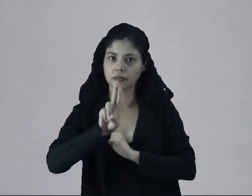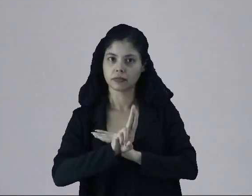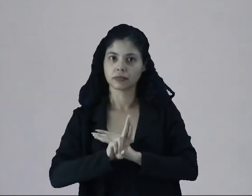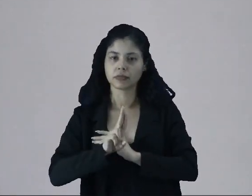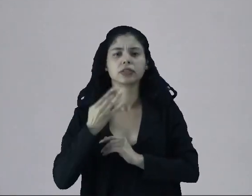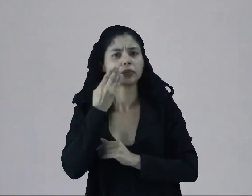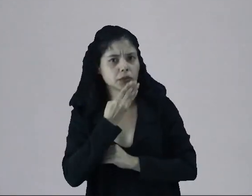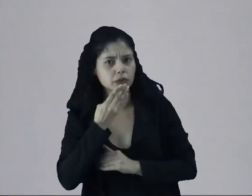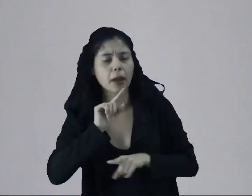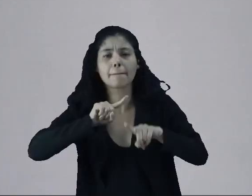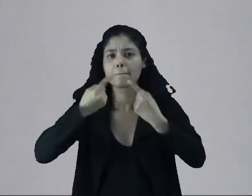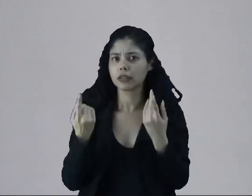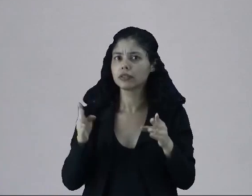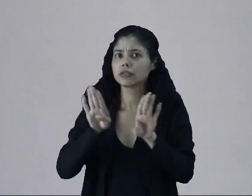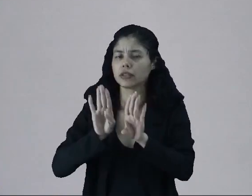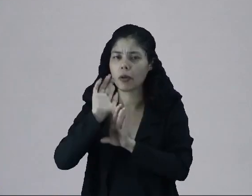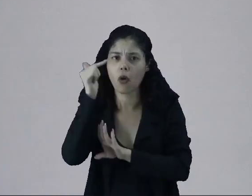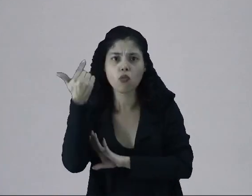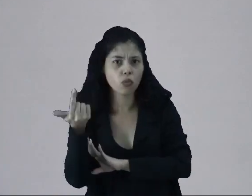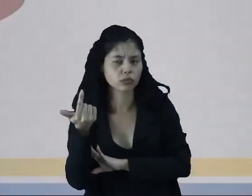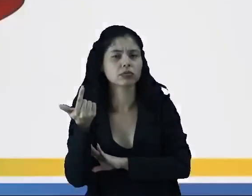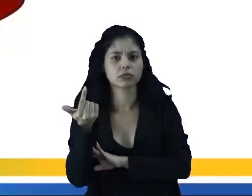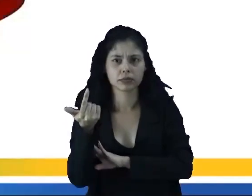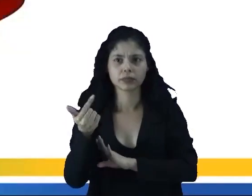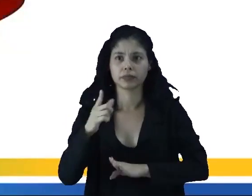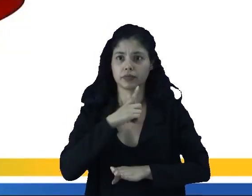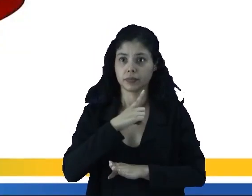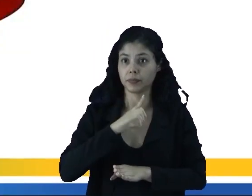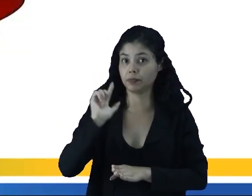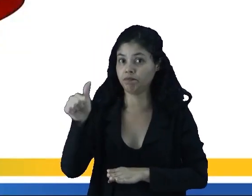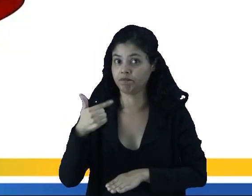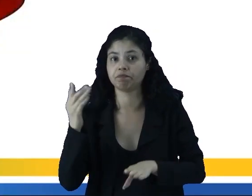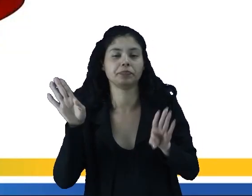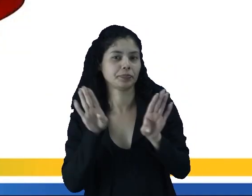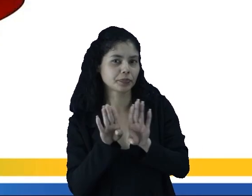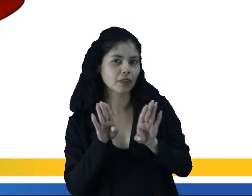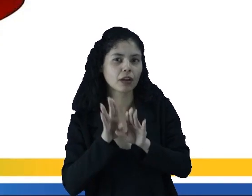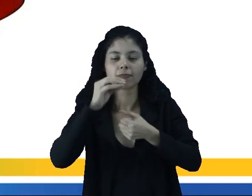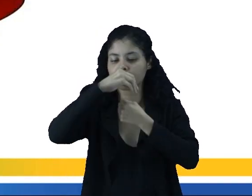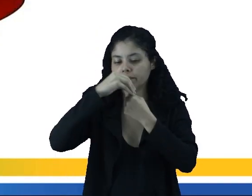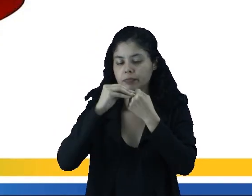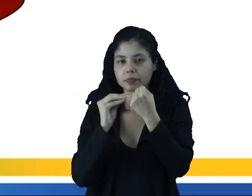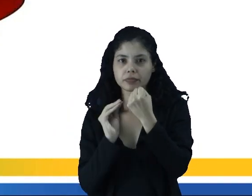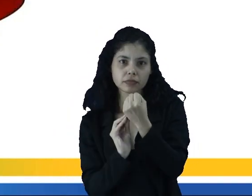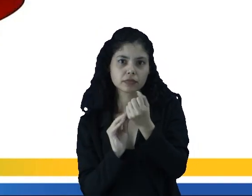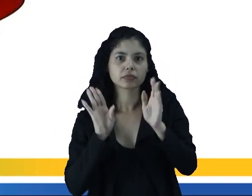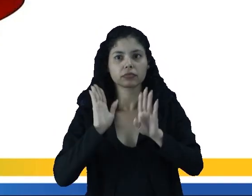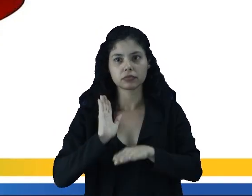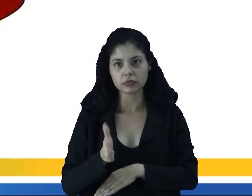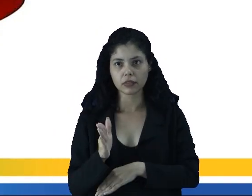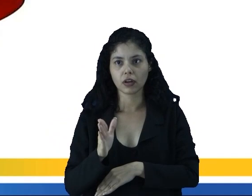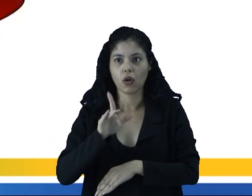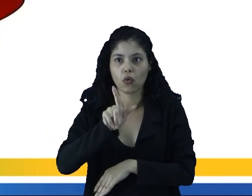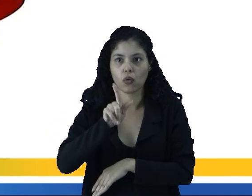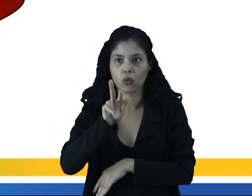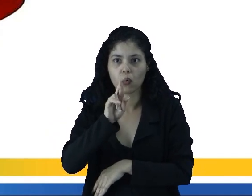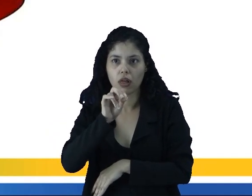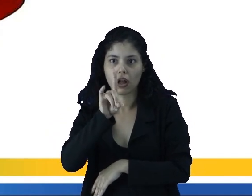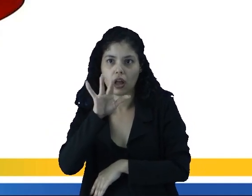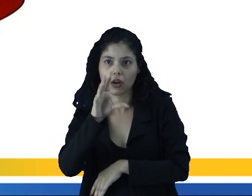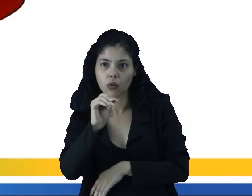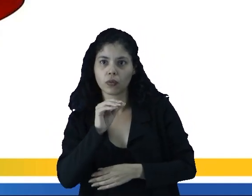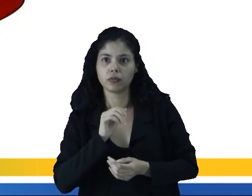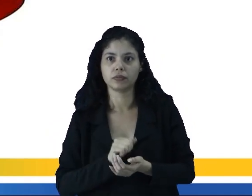açúcar. Mas também tem um outro cenário, a gente vai ter uma outra molécula, outra enzima, que já é o glucagon.